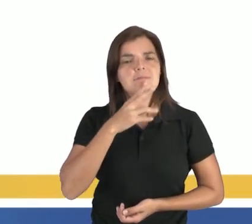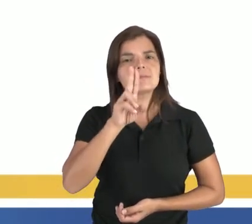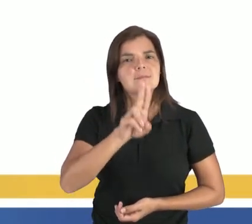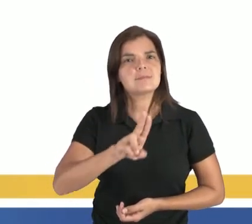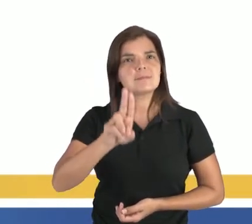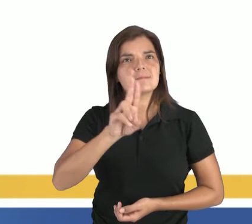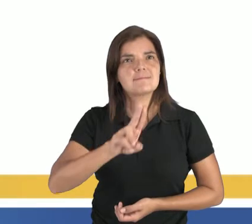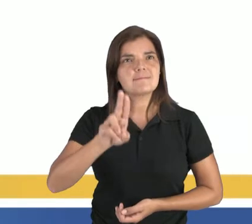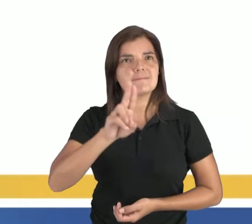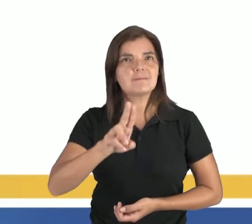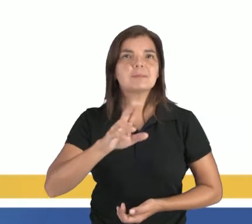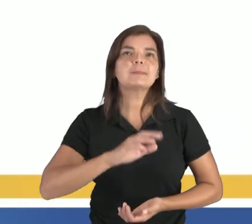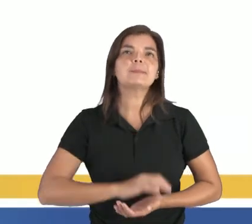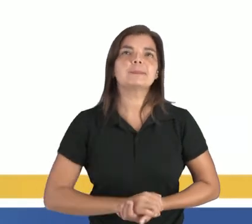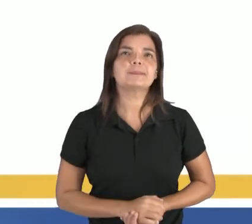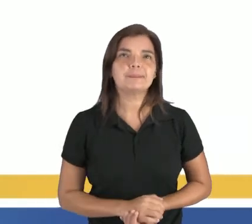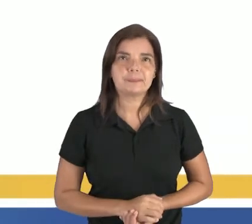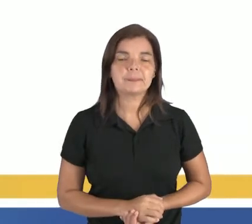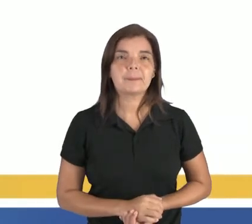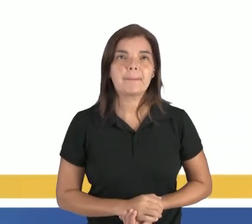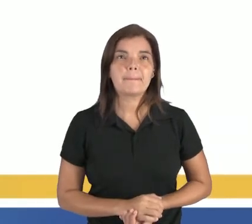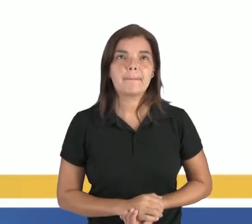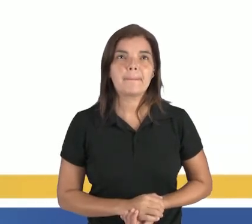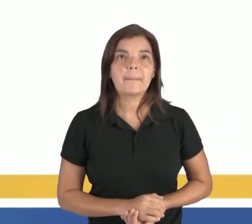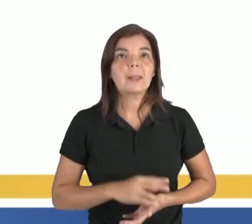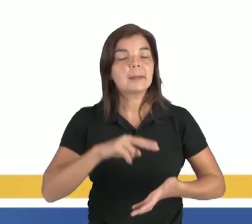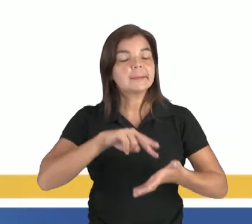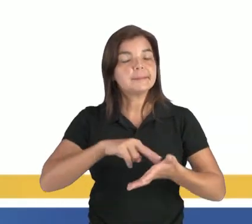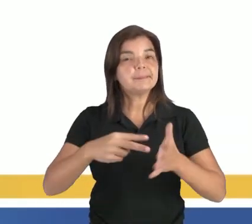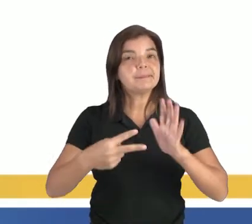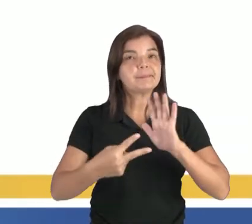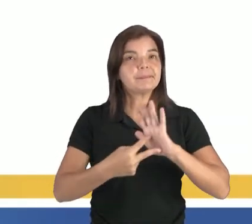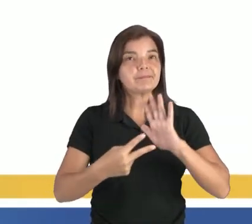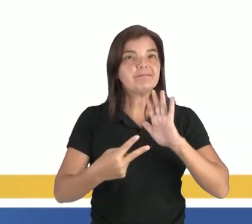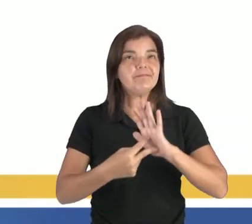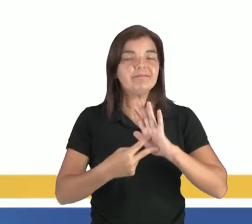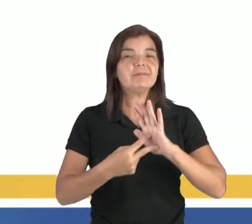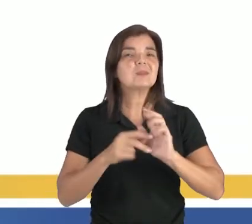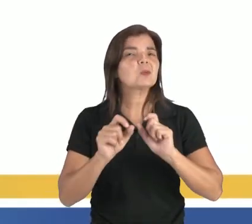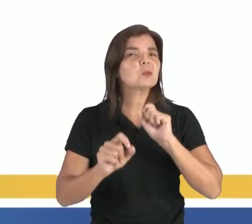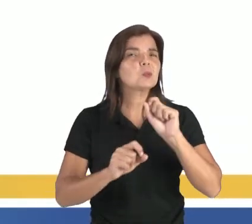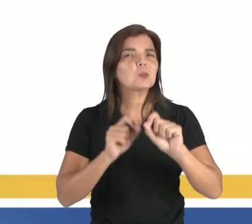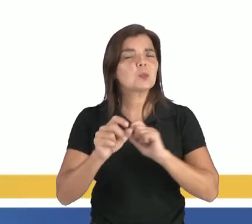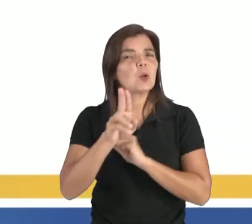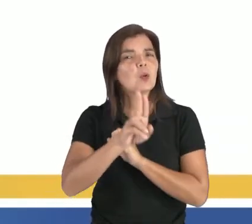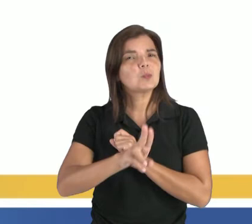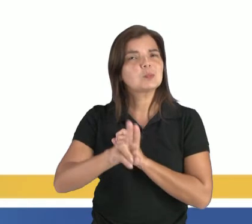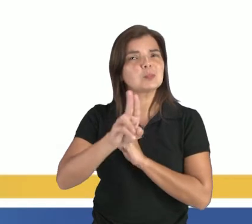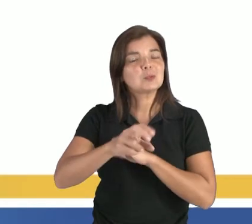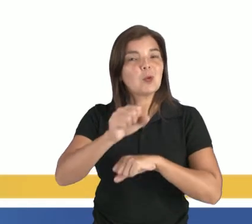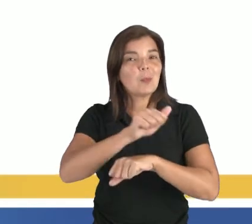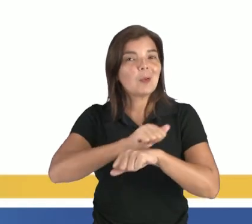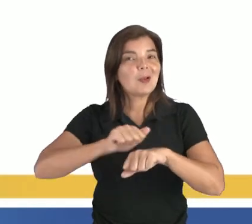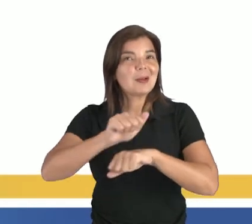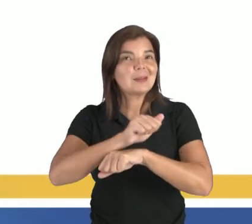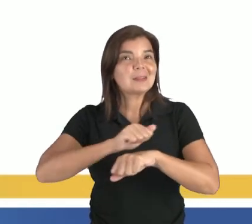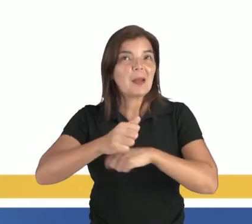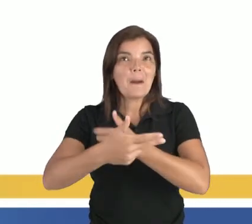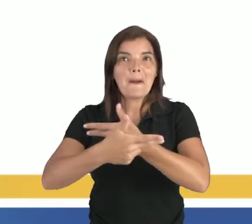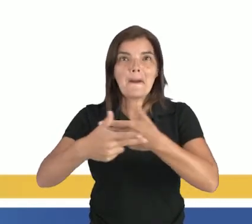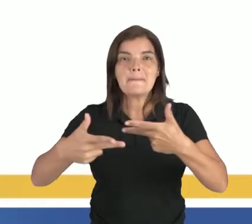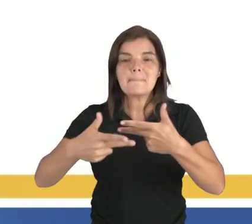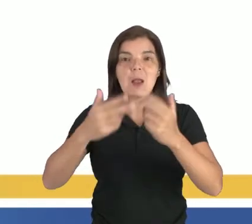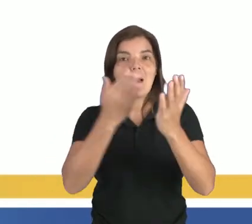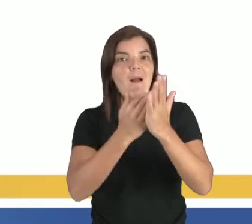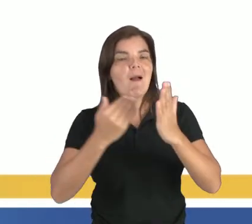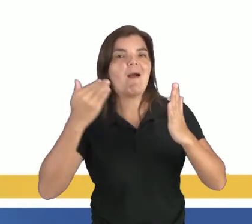em inglês é o to, né? To. Usamos esse advérbio para indicar que algo está